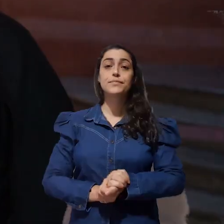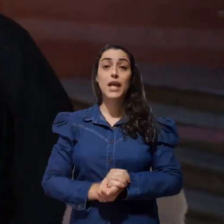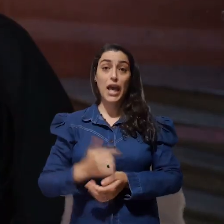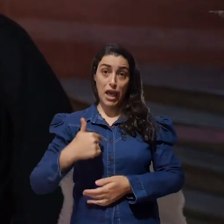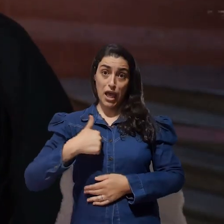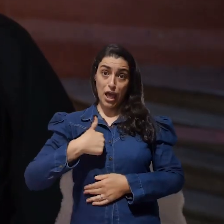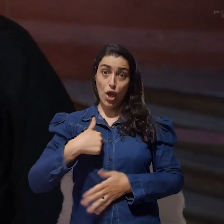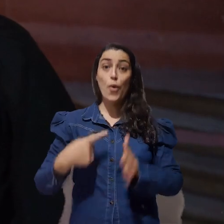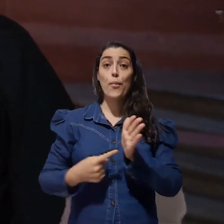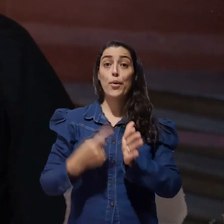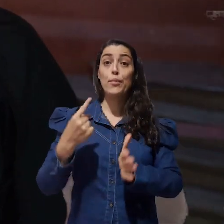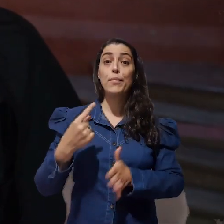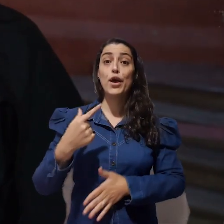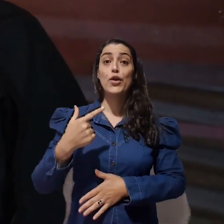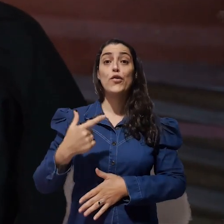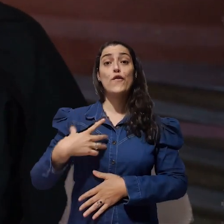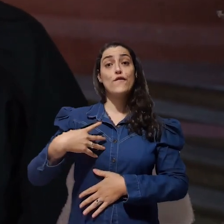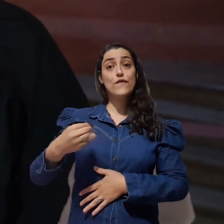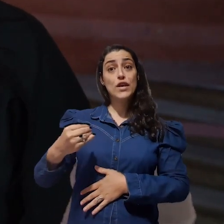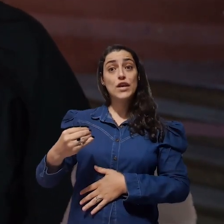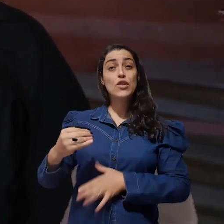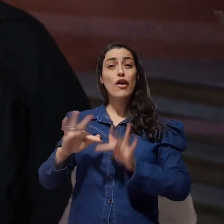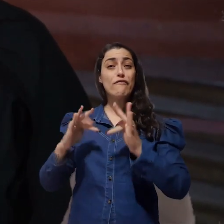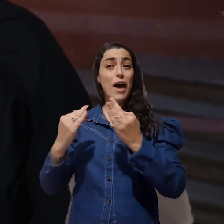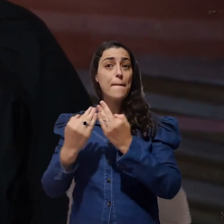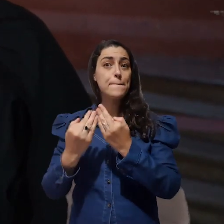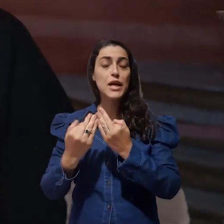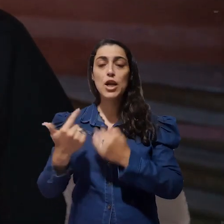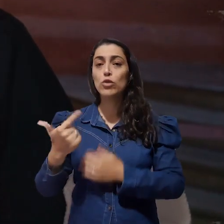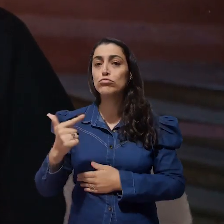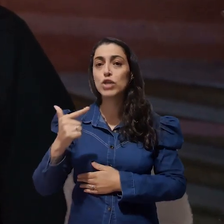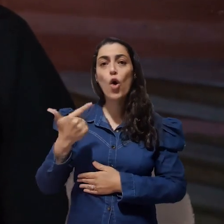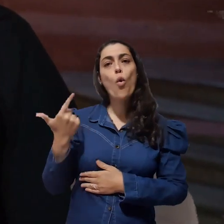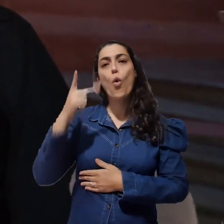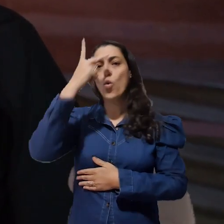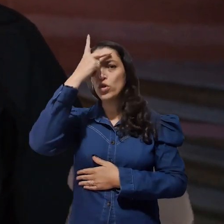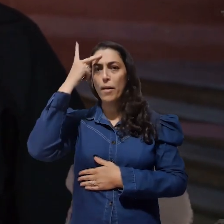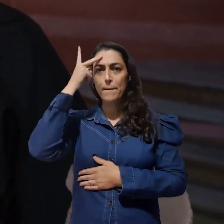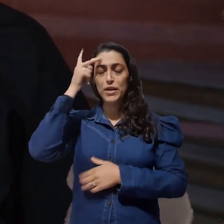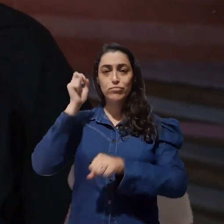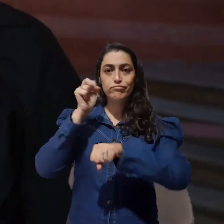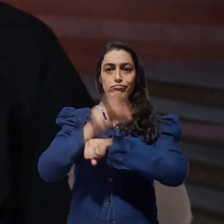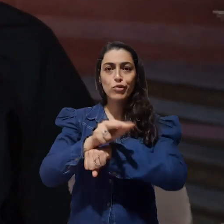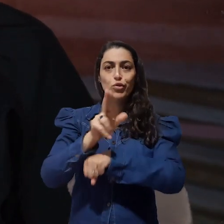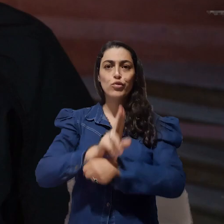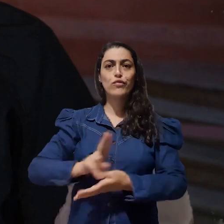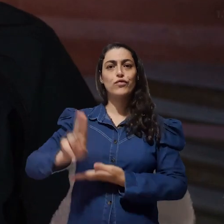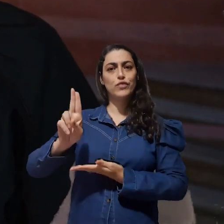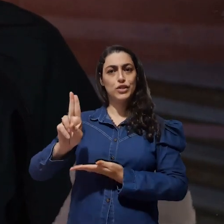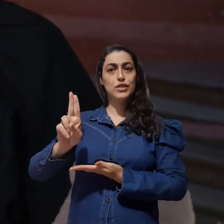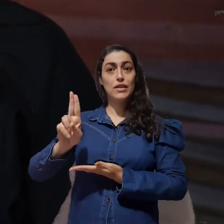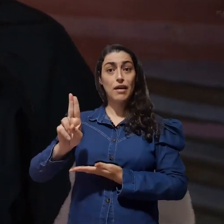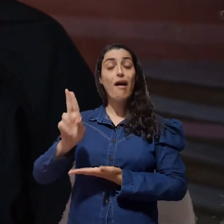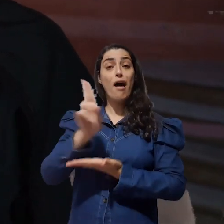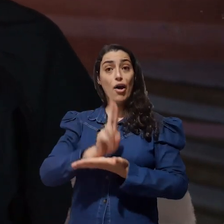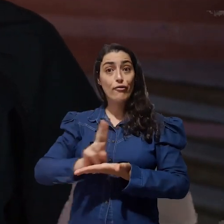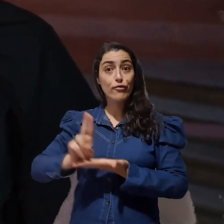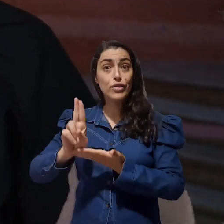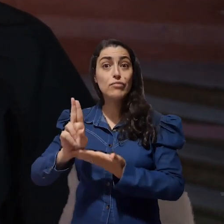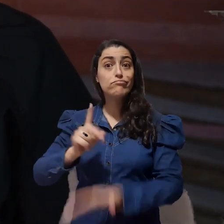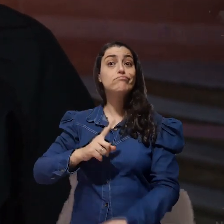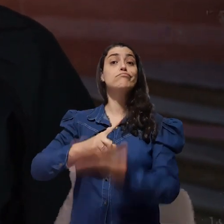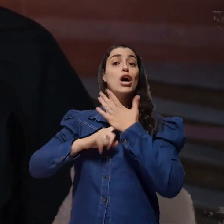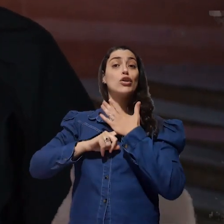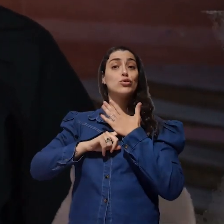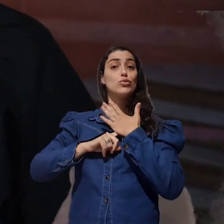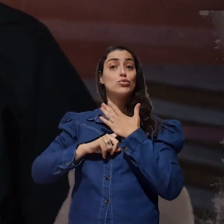nunca frequentou uma faculdade. Foi surreal quando eu passei. Também tive muita ajuda da própria faculdade em si, porque como eu sou